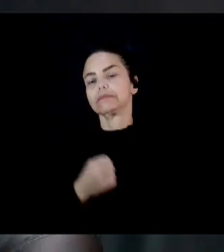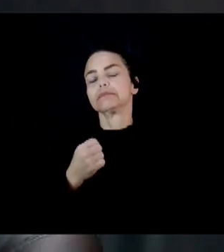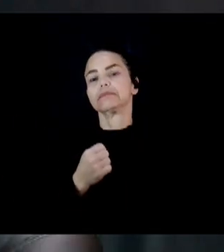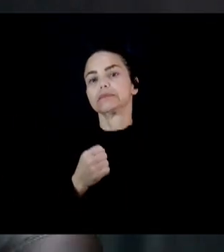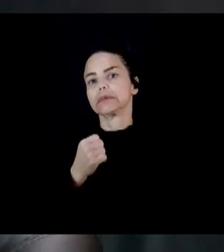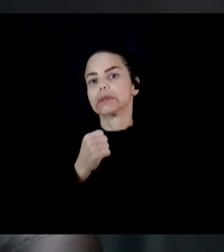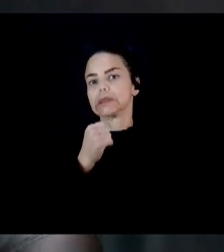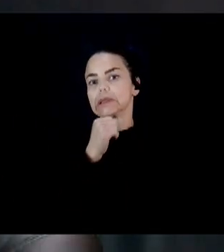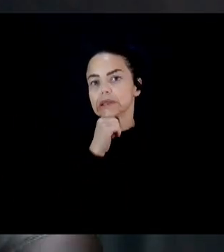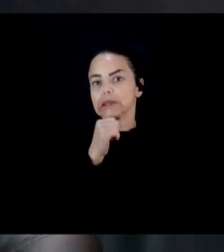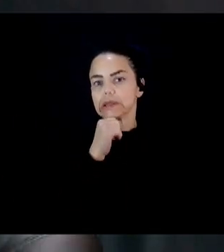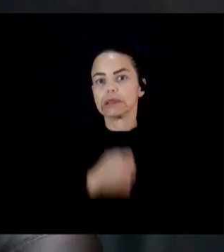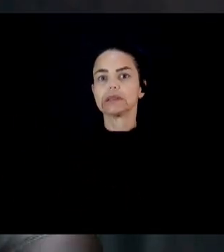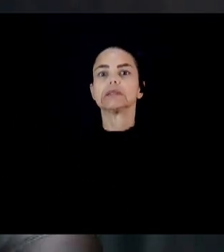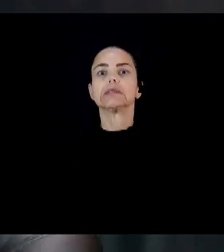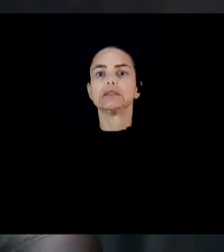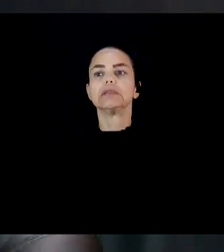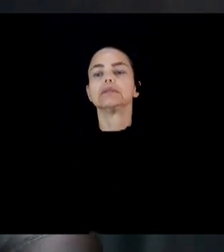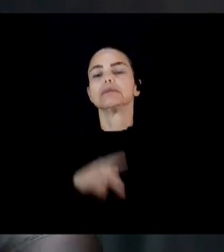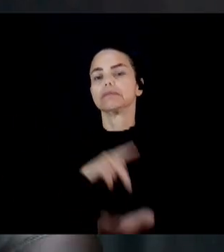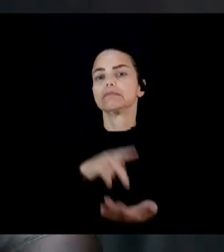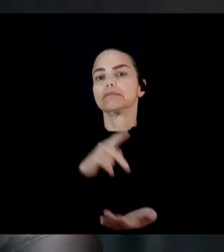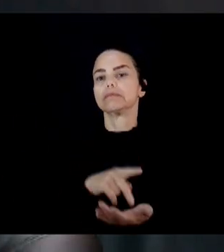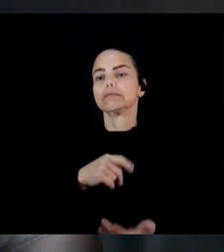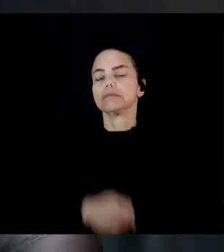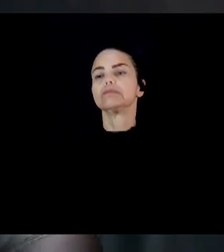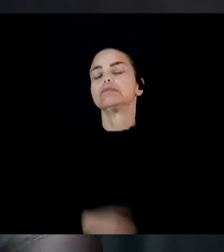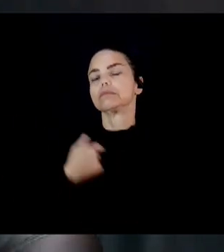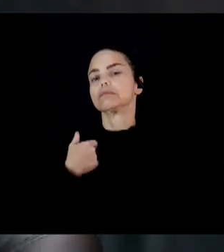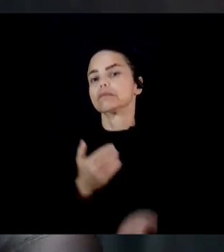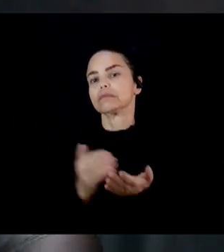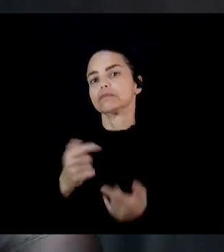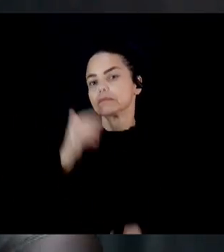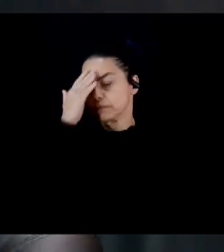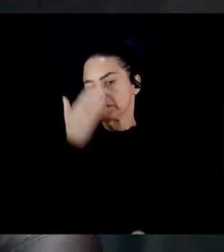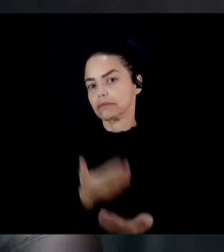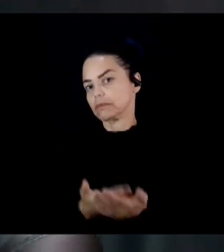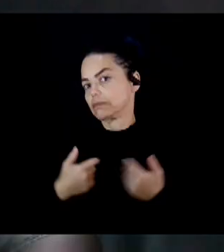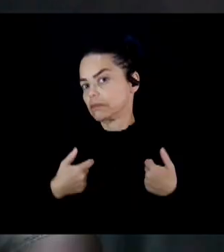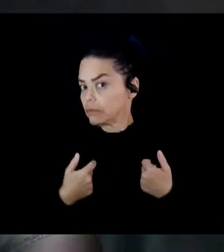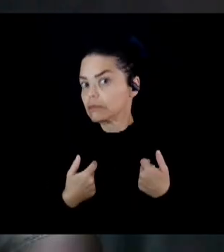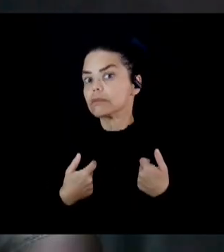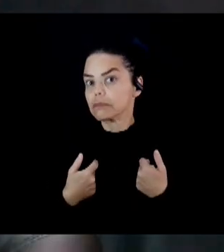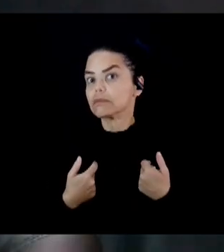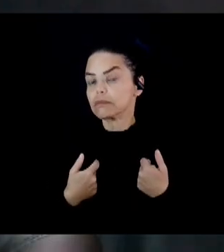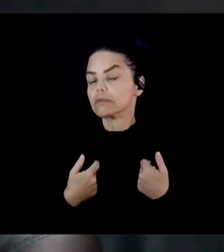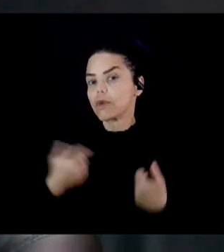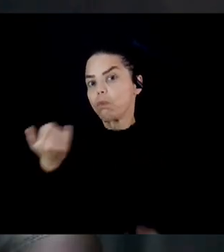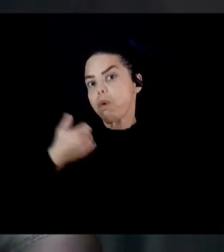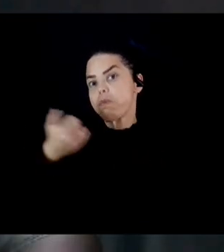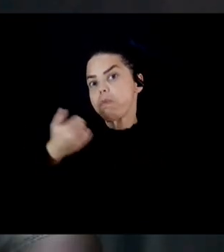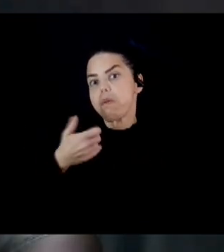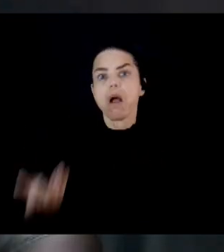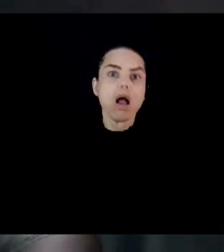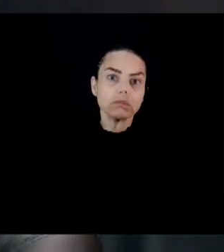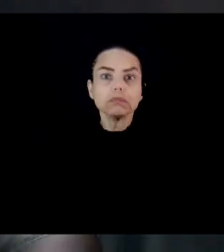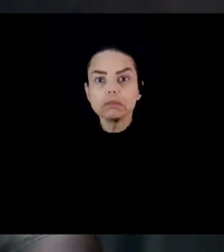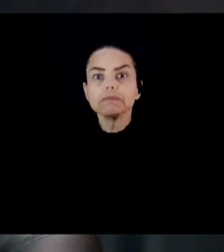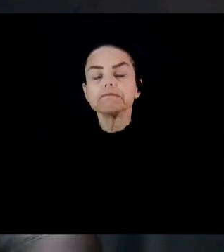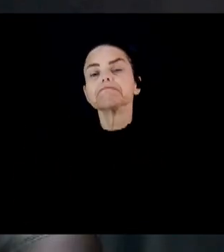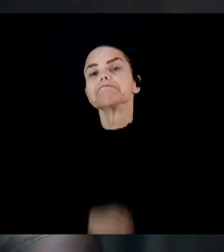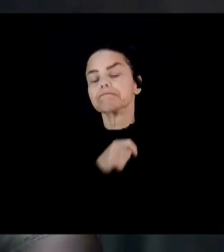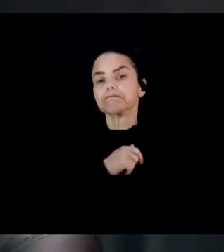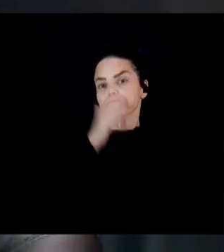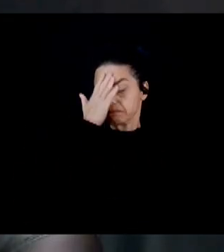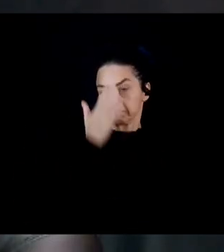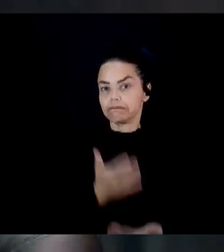o pessoal. A gente realmente passa a acreditar que eu sou tudo aquilo que me falaram. Então, acontece esse